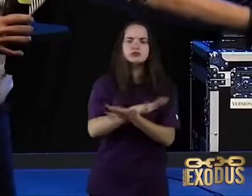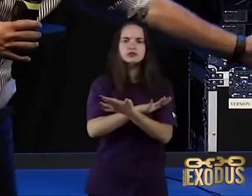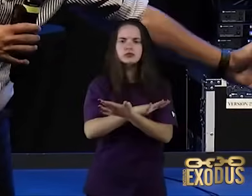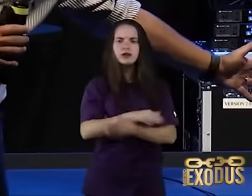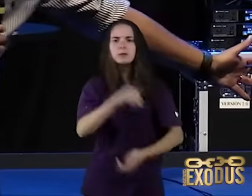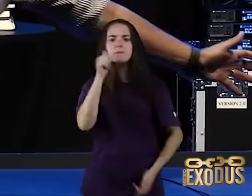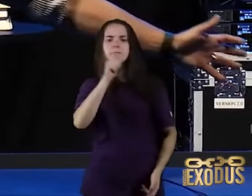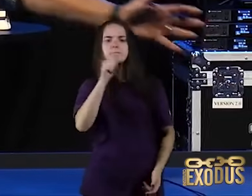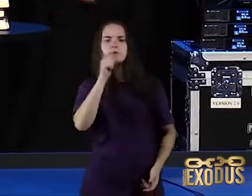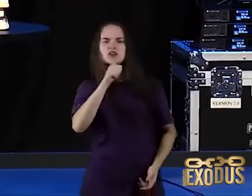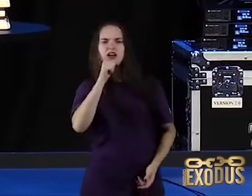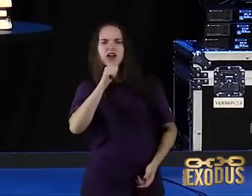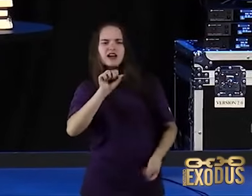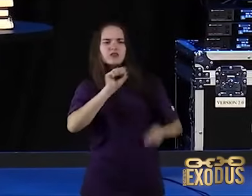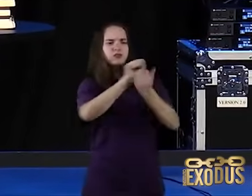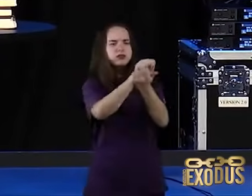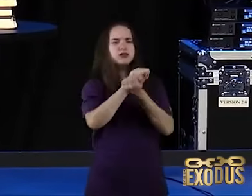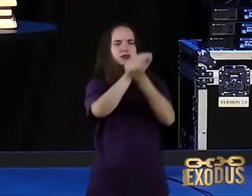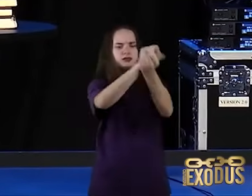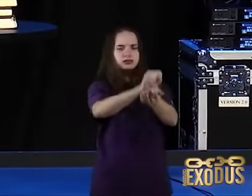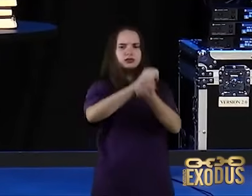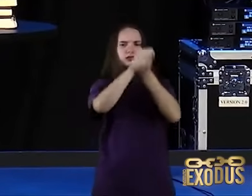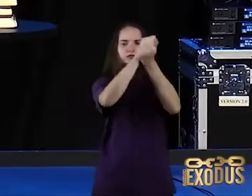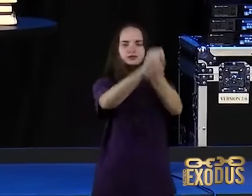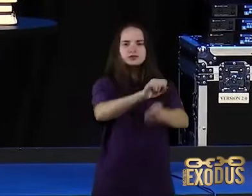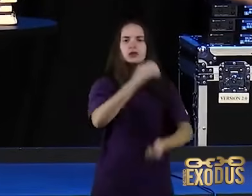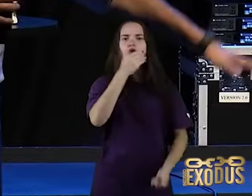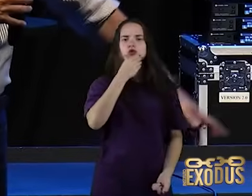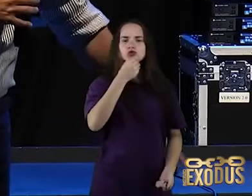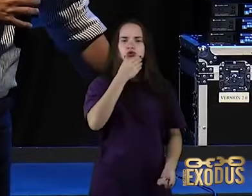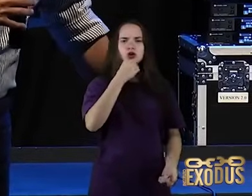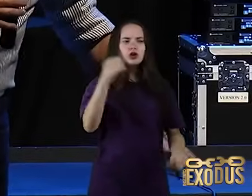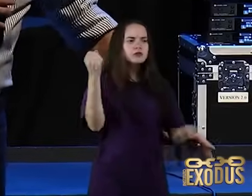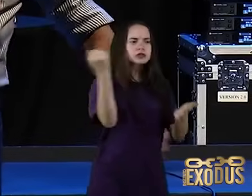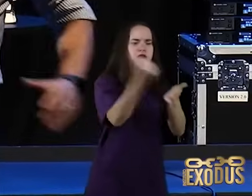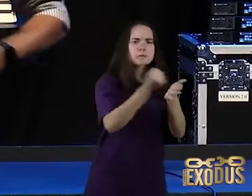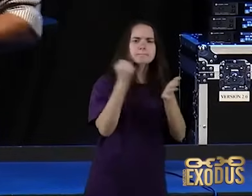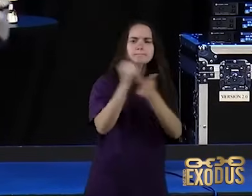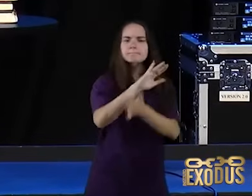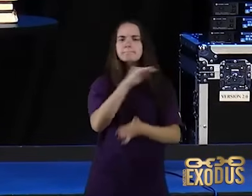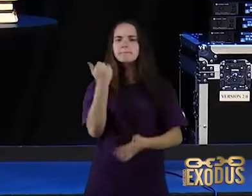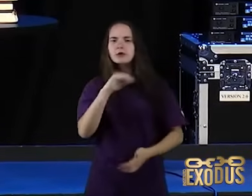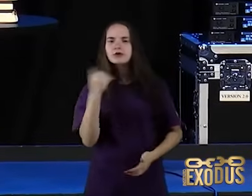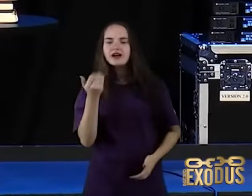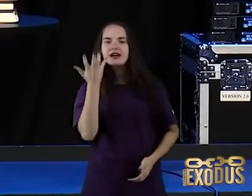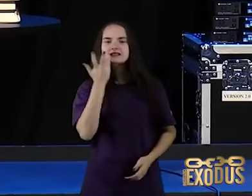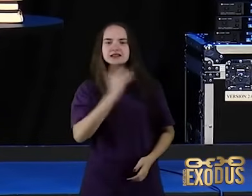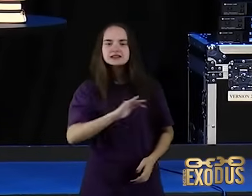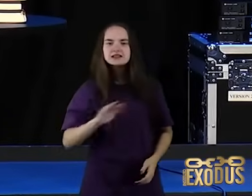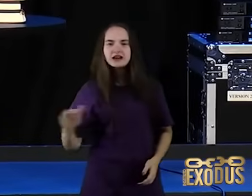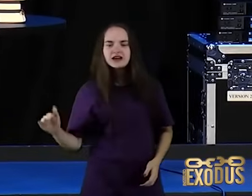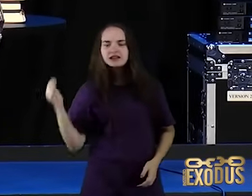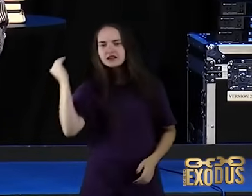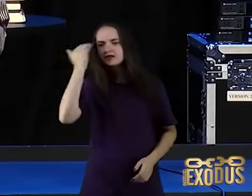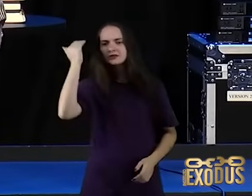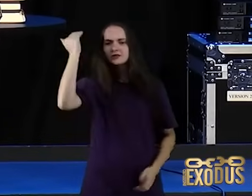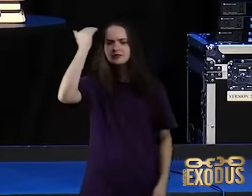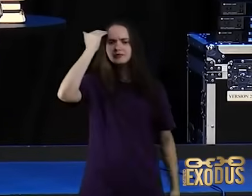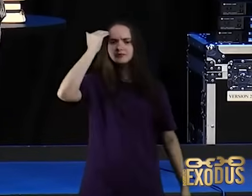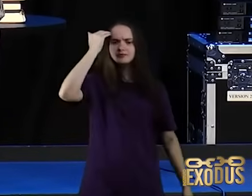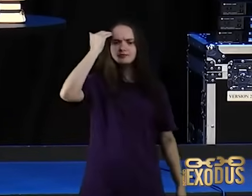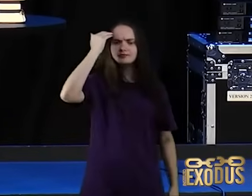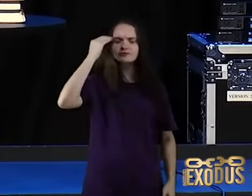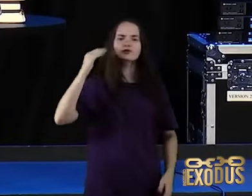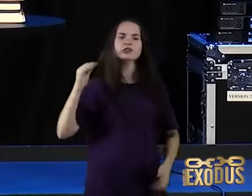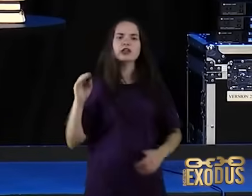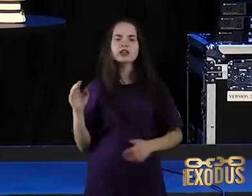foram levadas escravas os homens foram dizimados as crianças os adolescentes foram